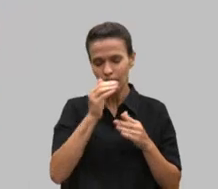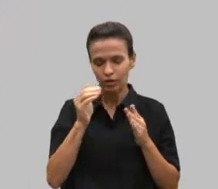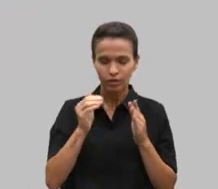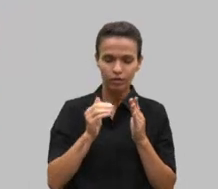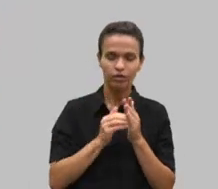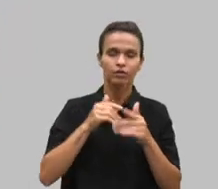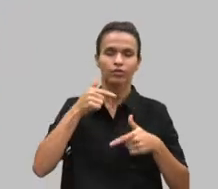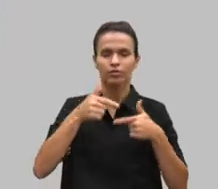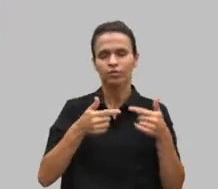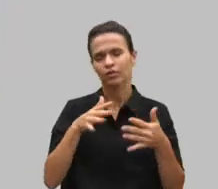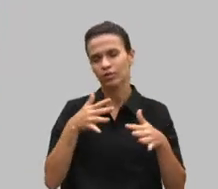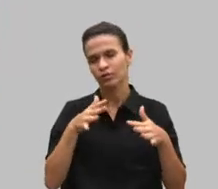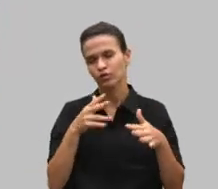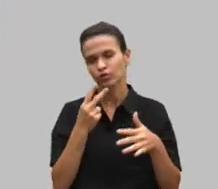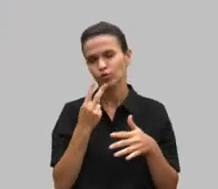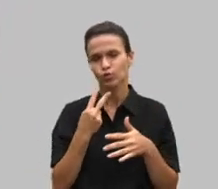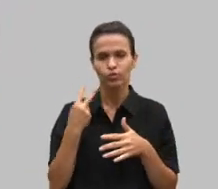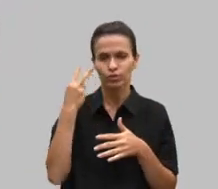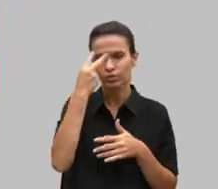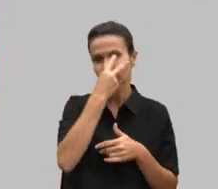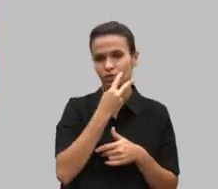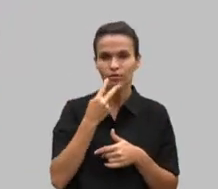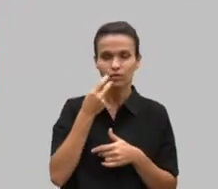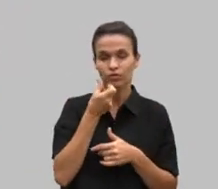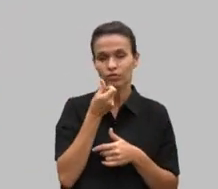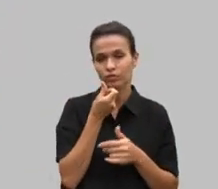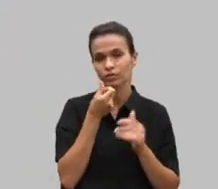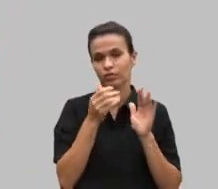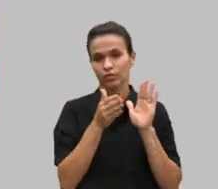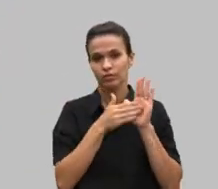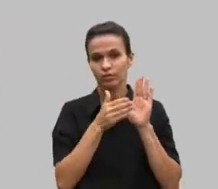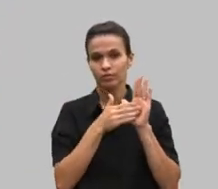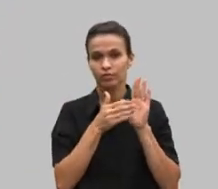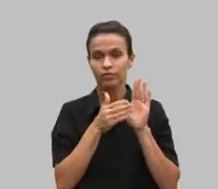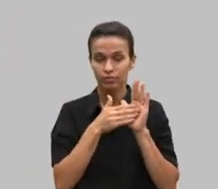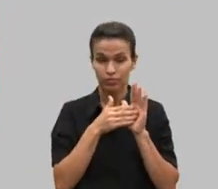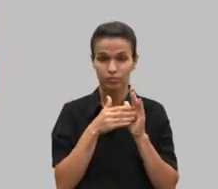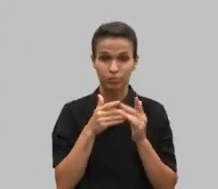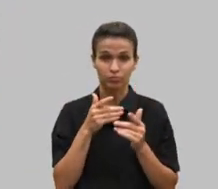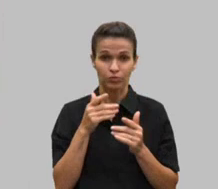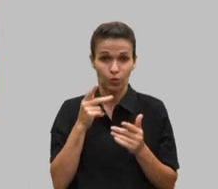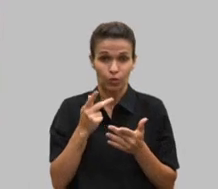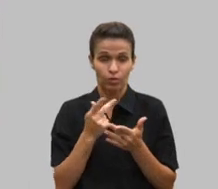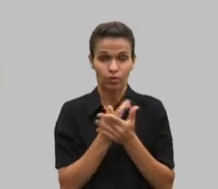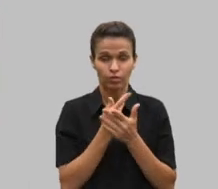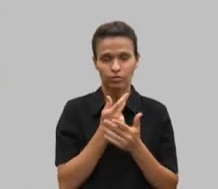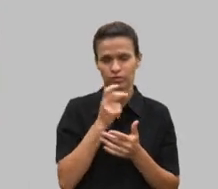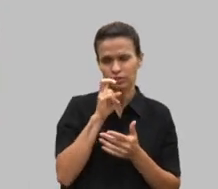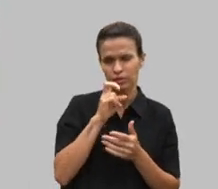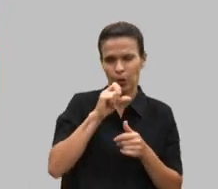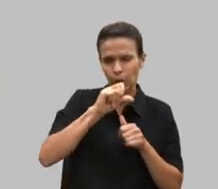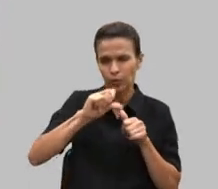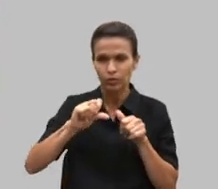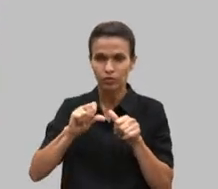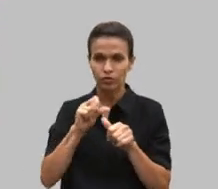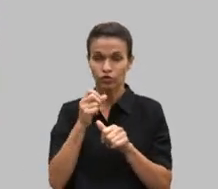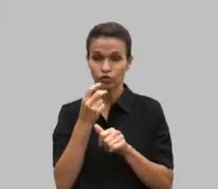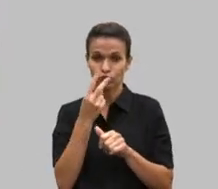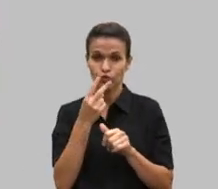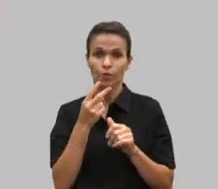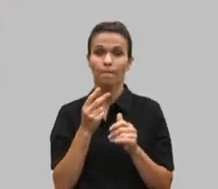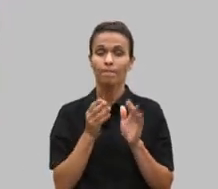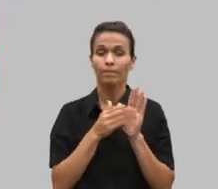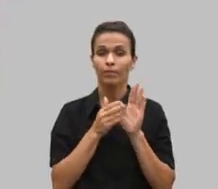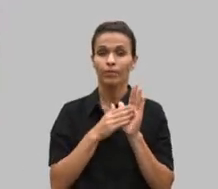de mais ou menos duas horas com seis propostas suprimidas cinco alterações e duas propostas mantidas